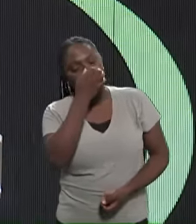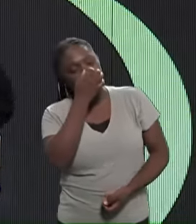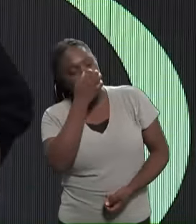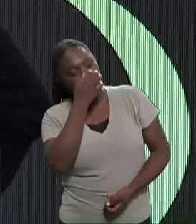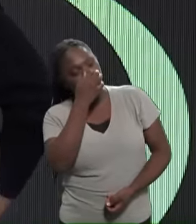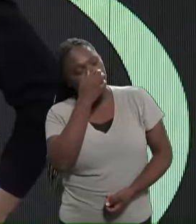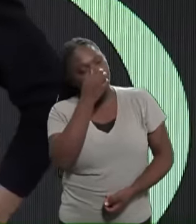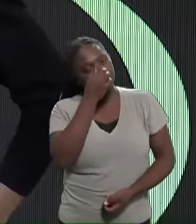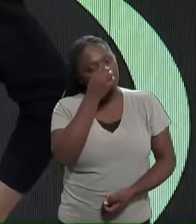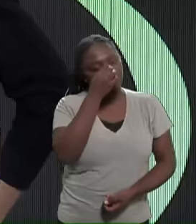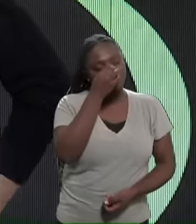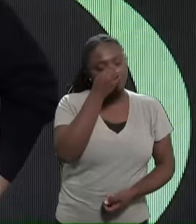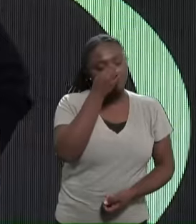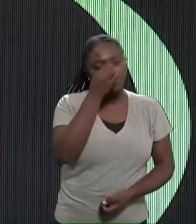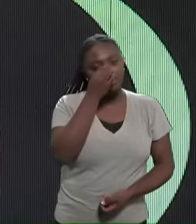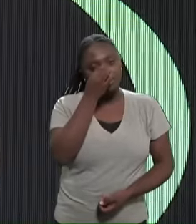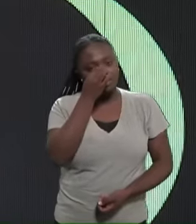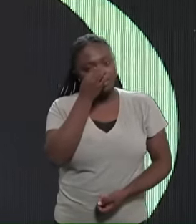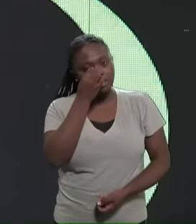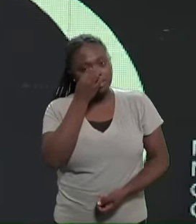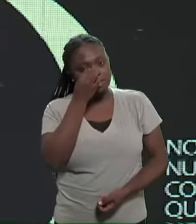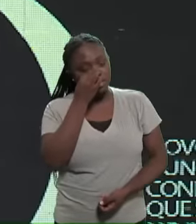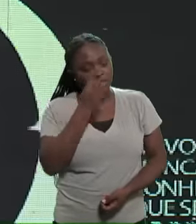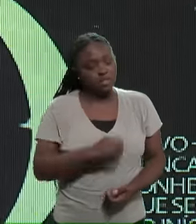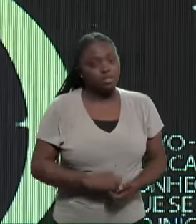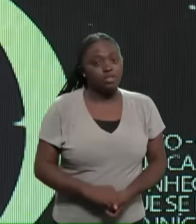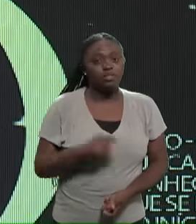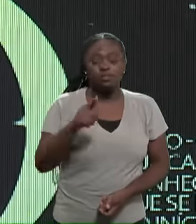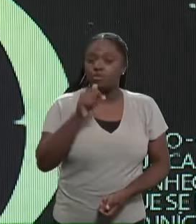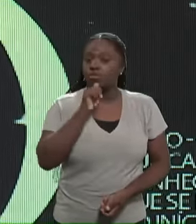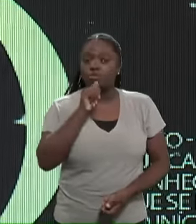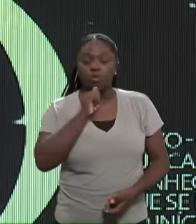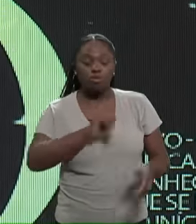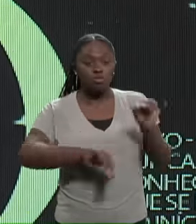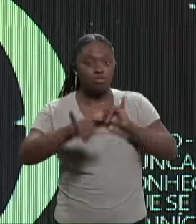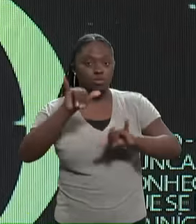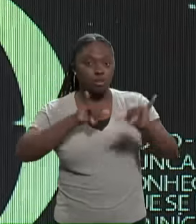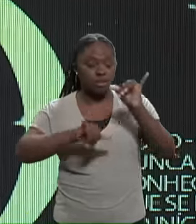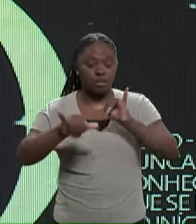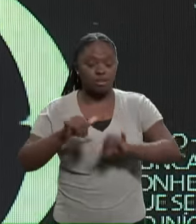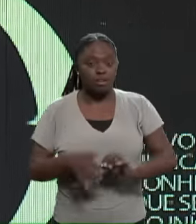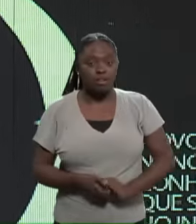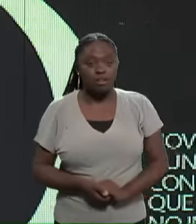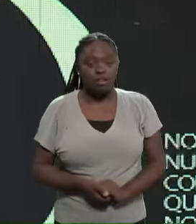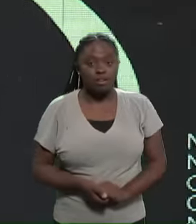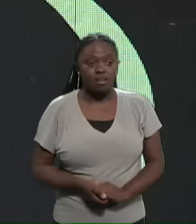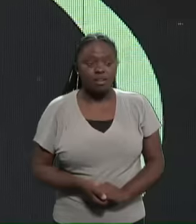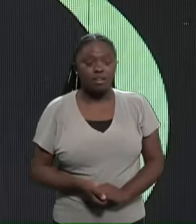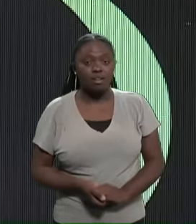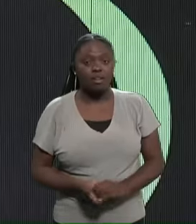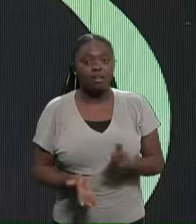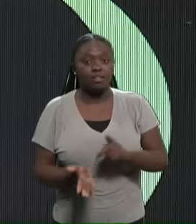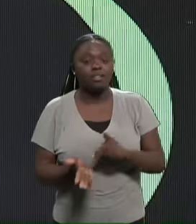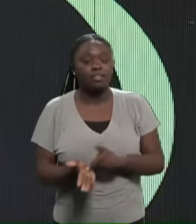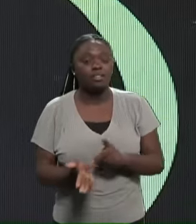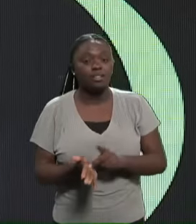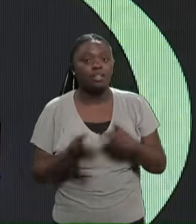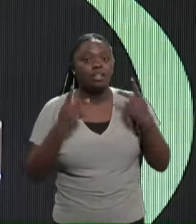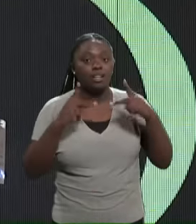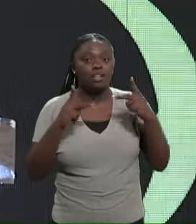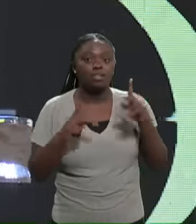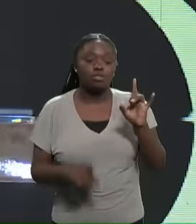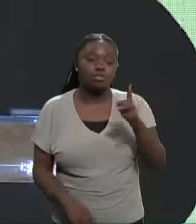Josué! Estou na introdução ainda. A verdade, o mensagem é só